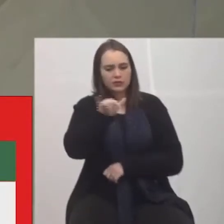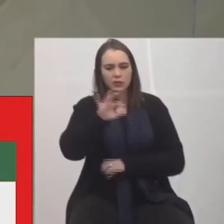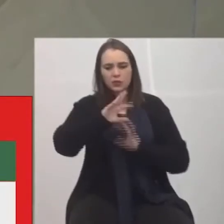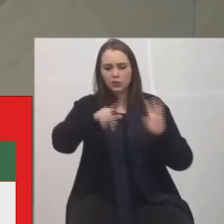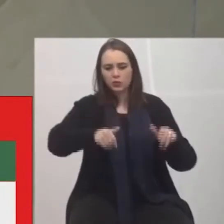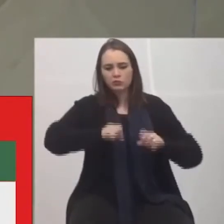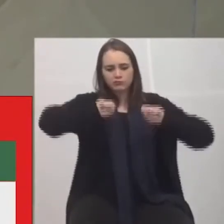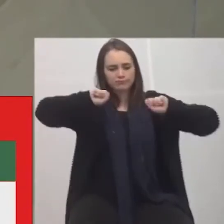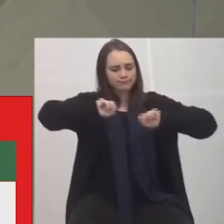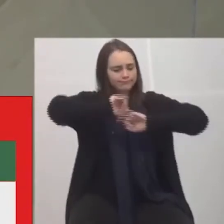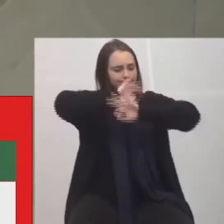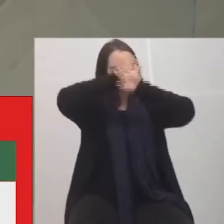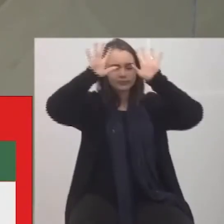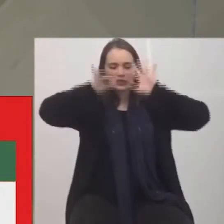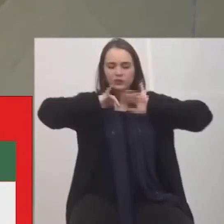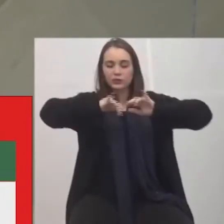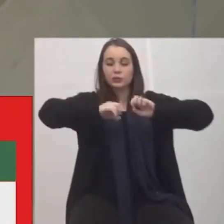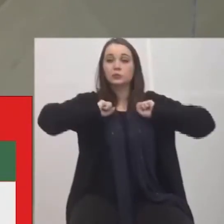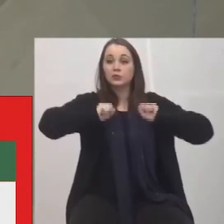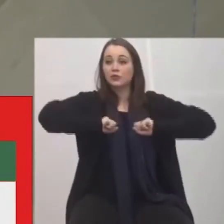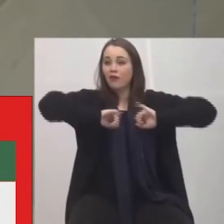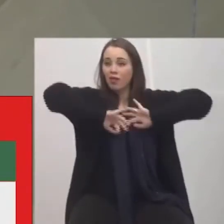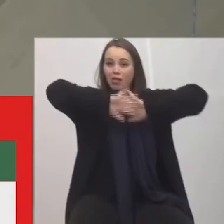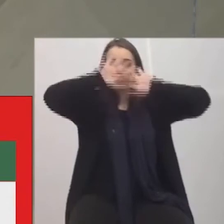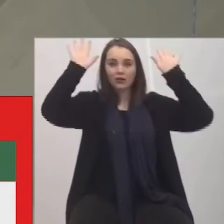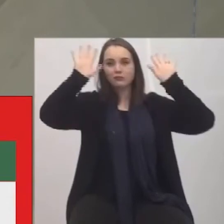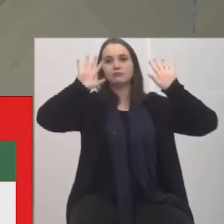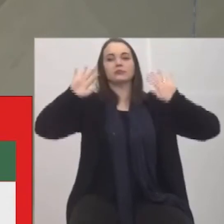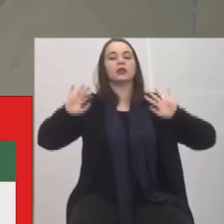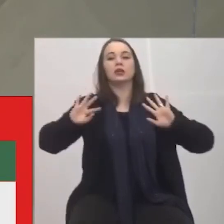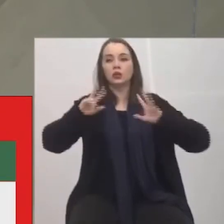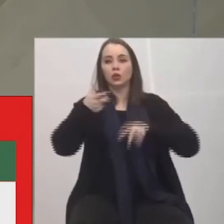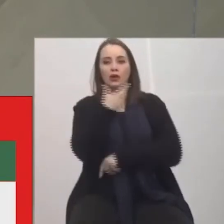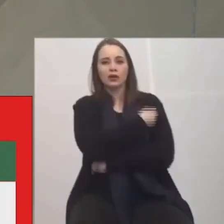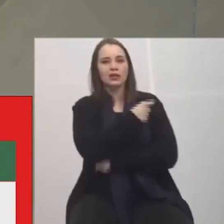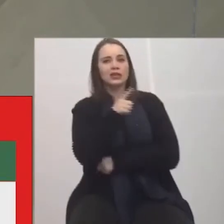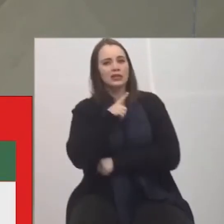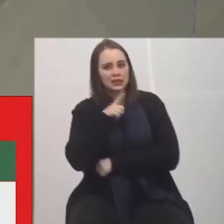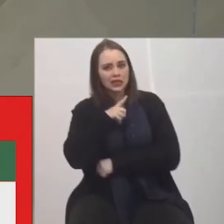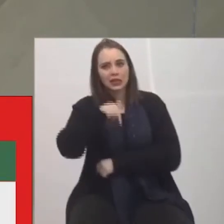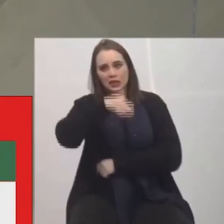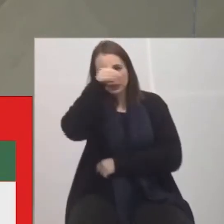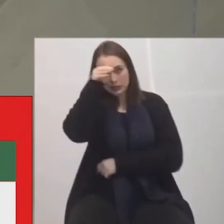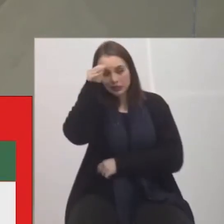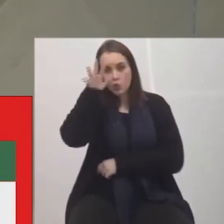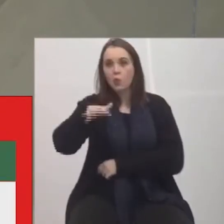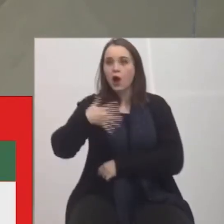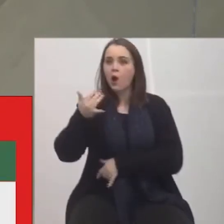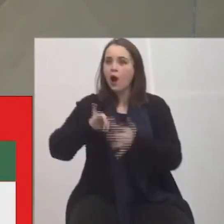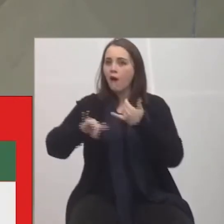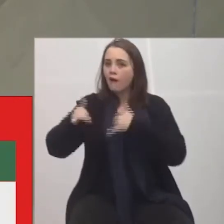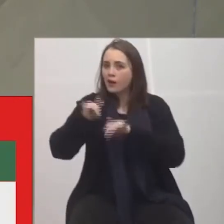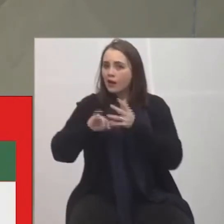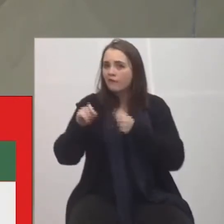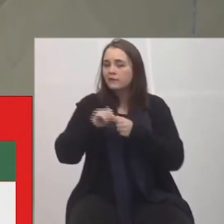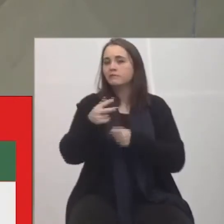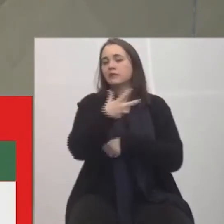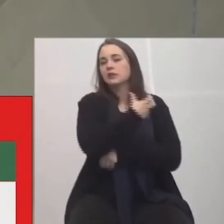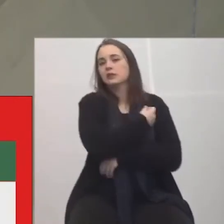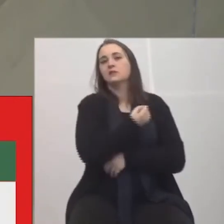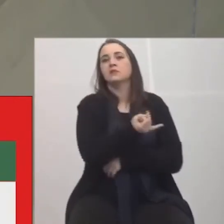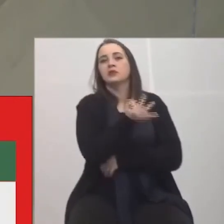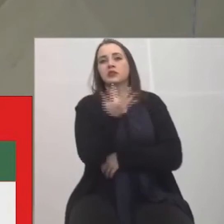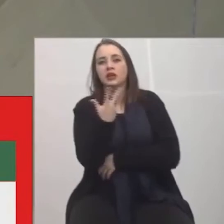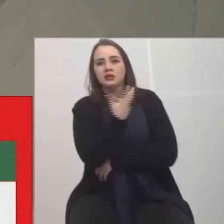transparente possível todas as doses recebidas, de qual laboratório, a quantidade de